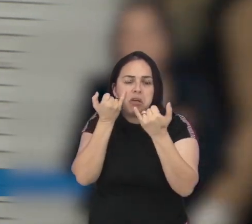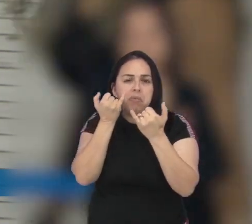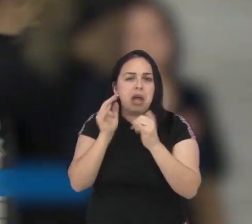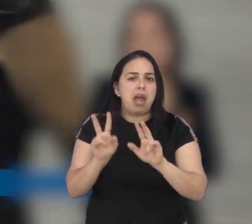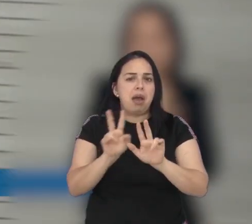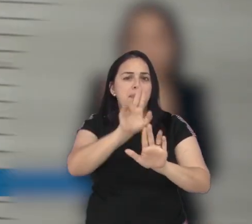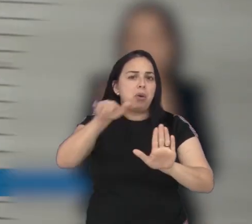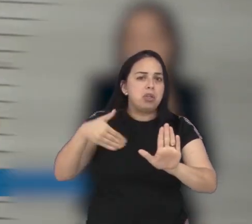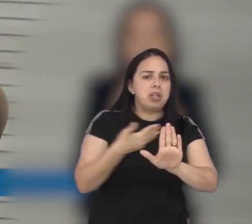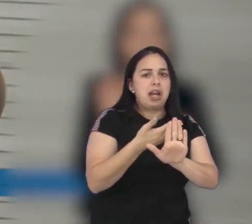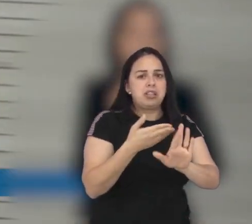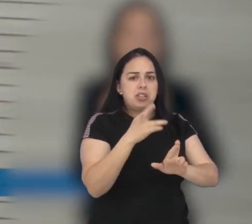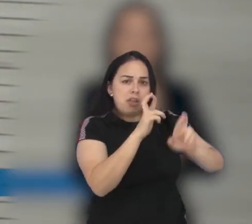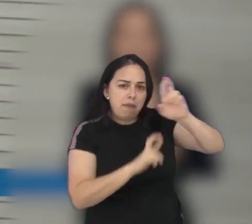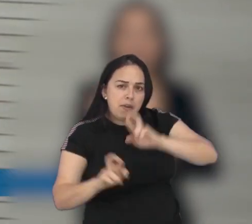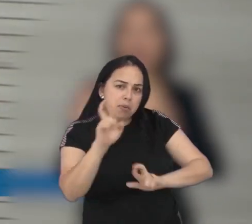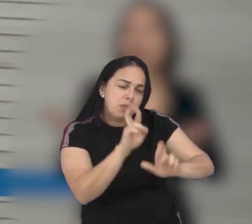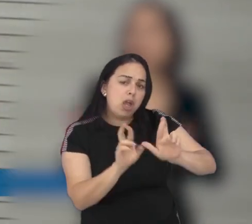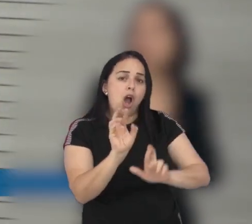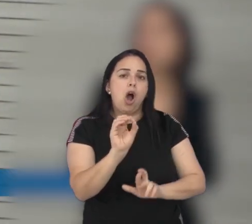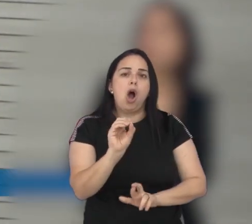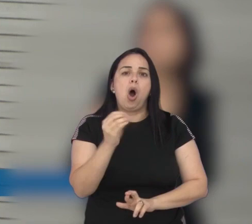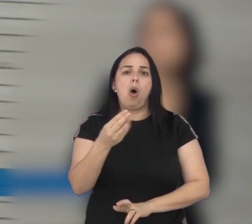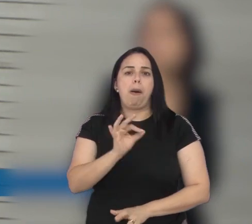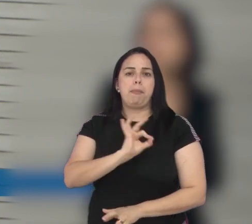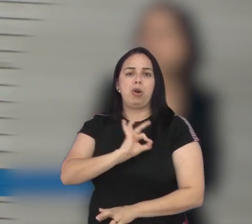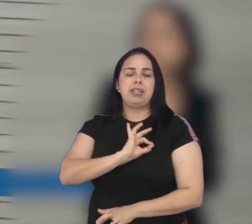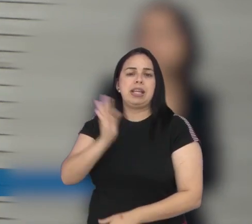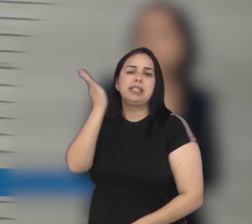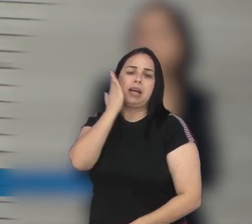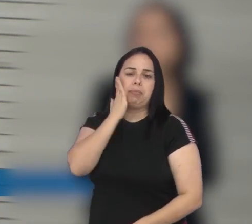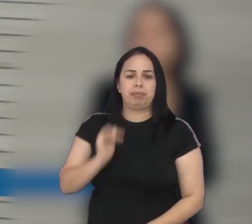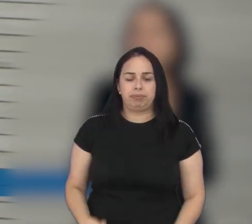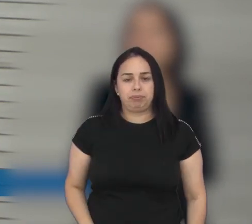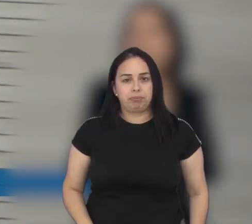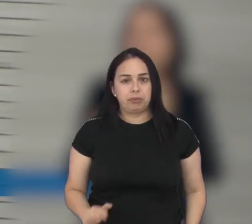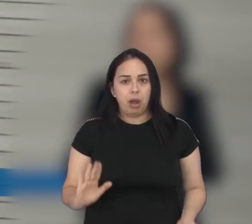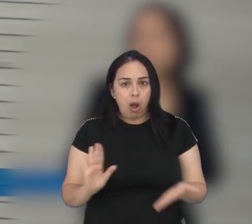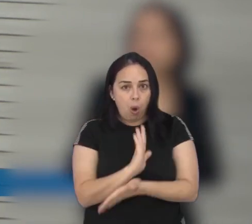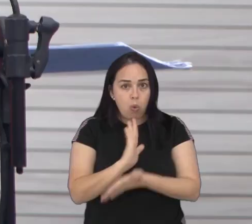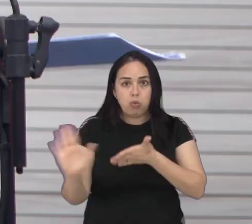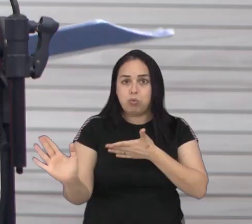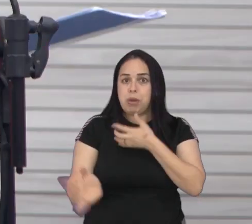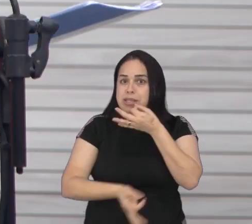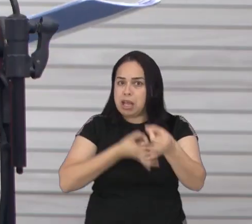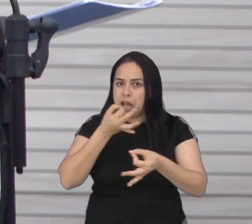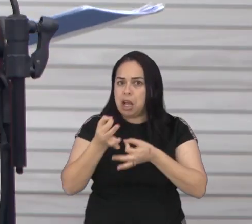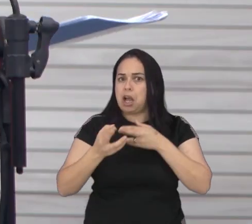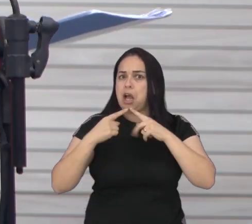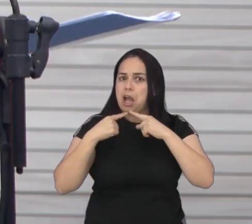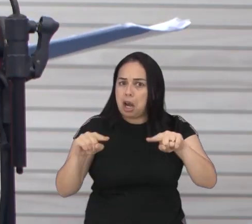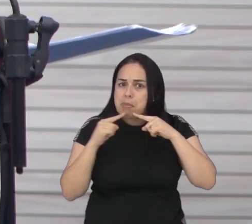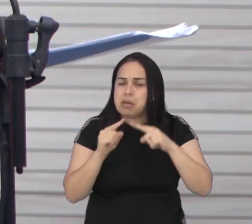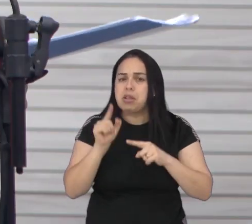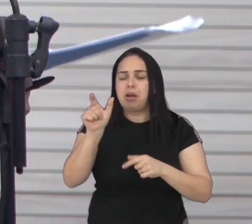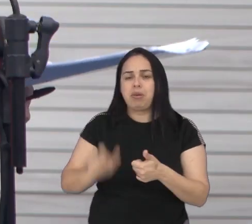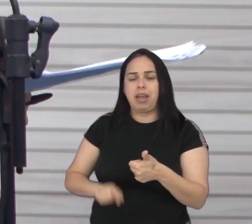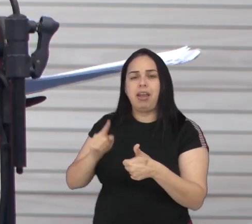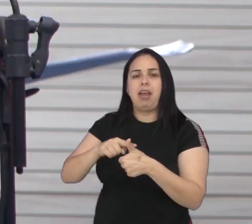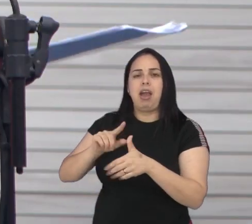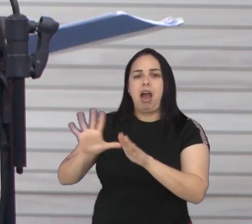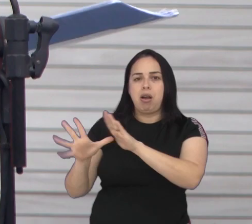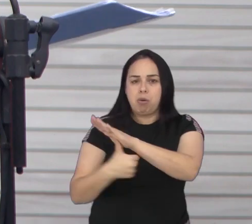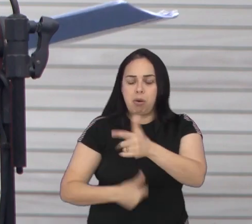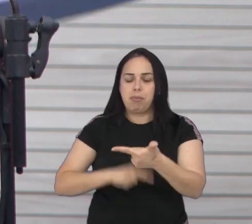aparece como investigação ou mesmo até como operação para a Polícia Militar. Muitas das queixas foram relacionadas